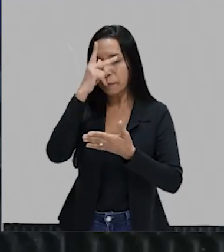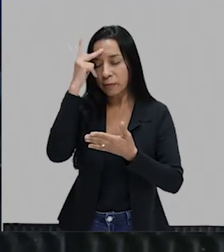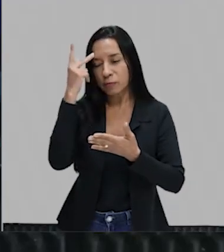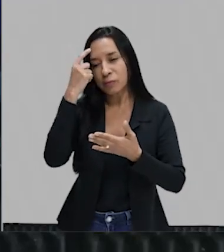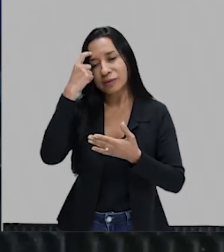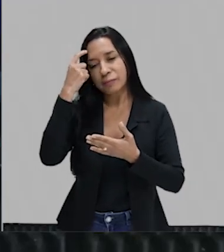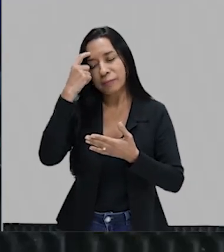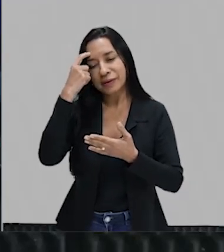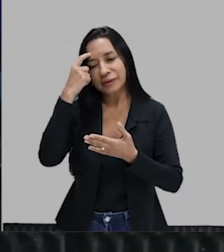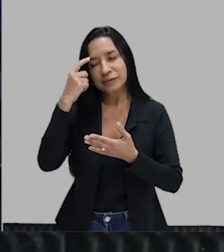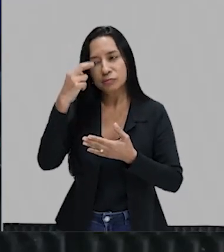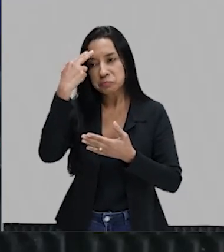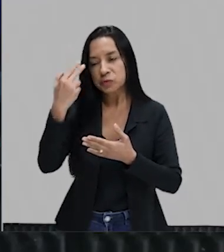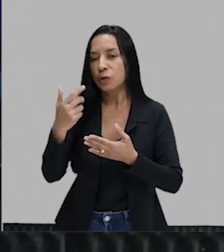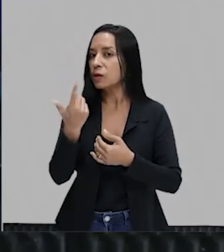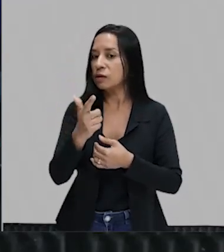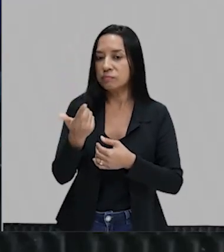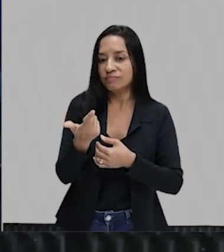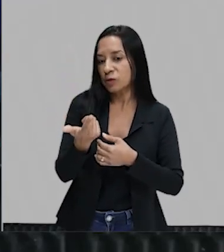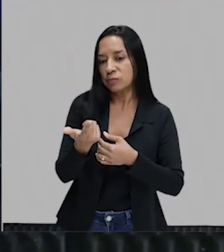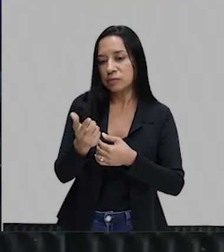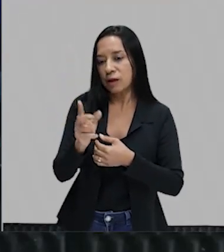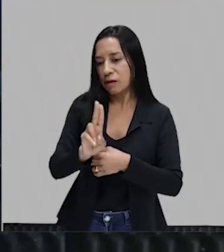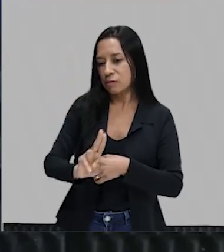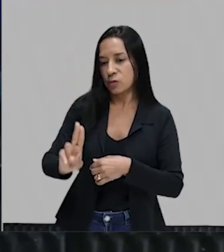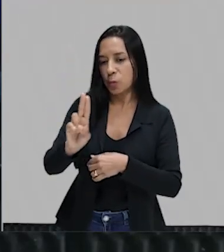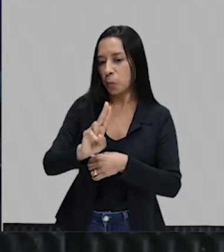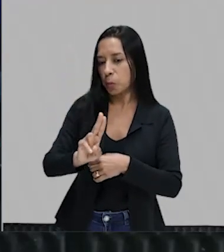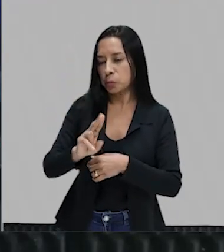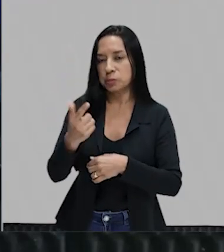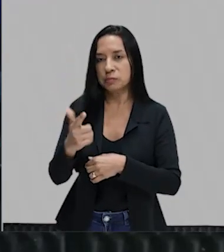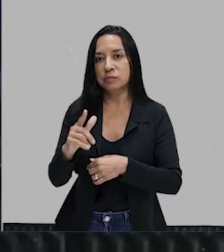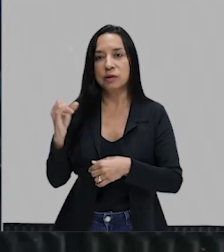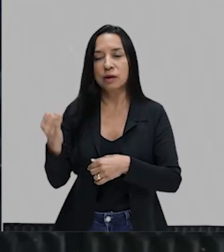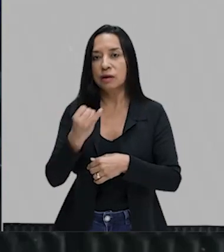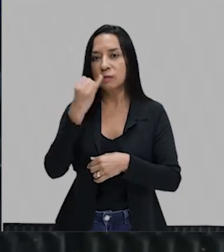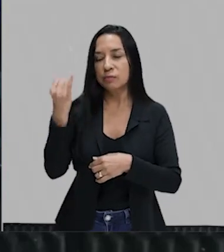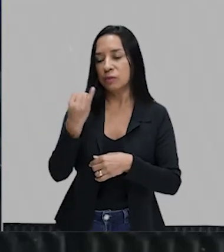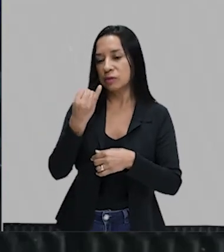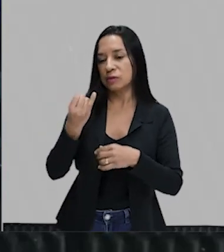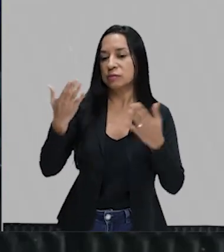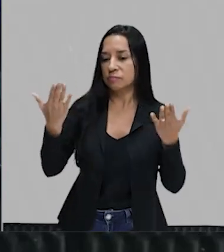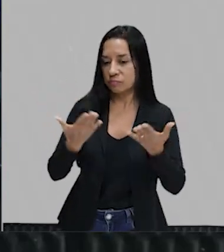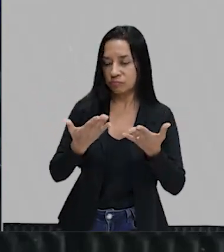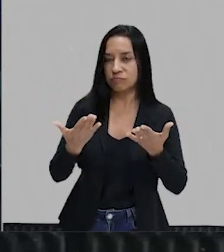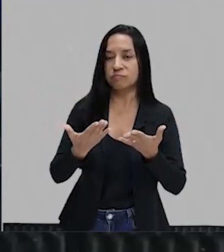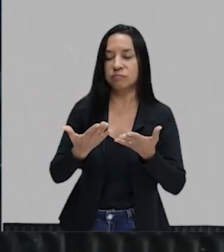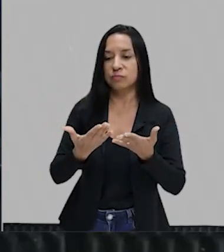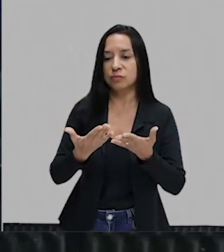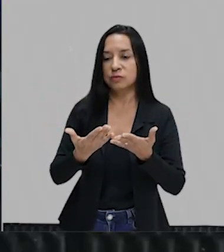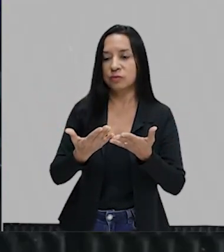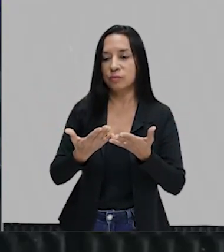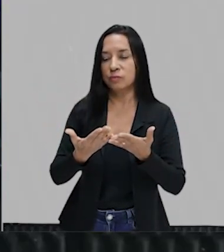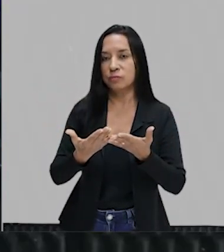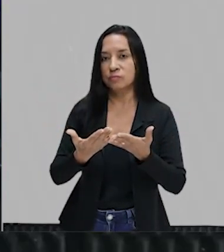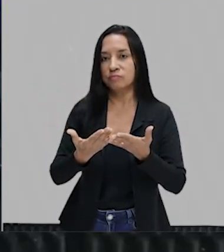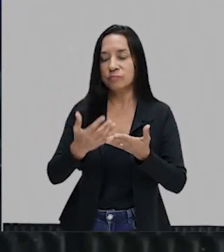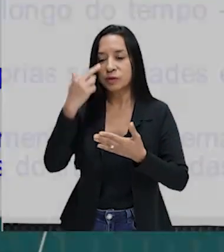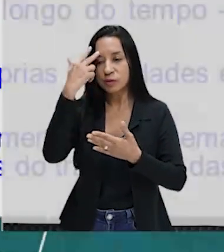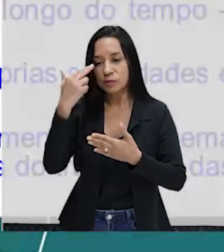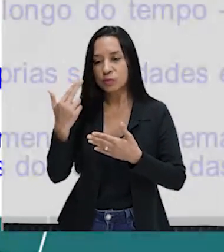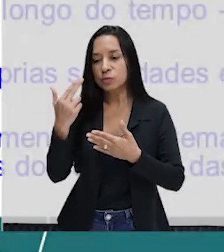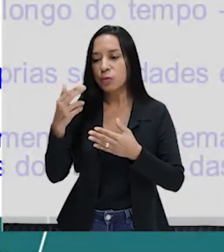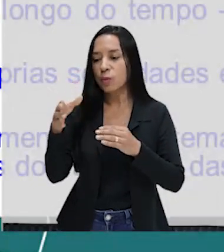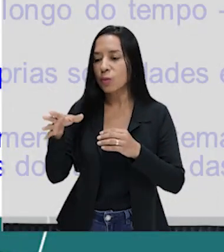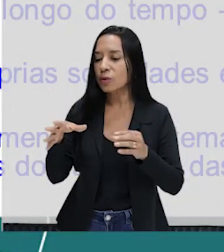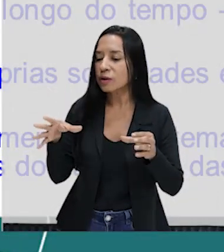para o presente. Será que a história ela serve, ou basicamente a história ela se resume